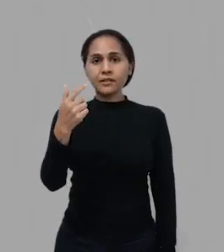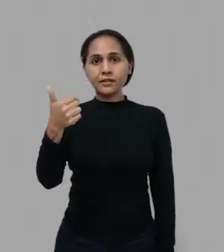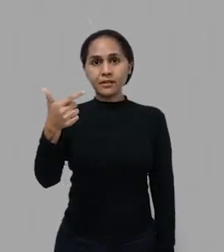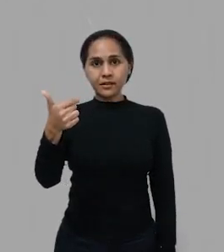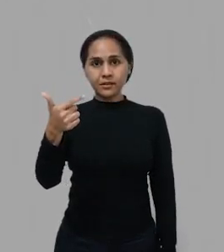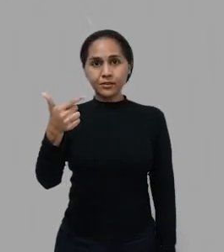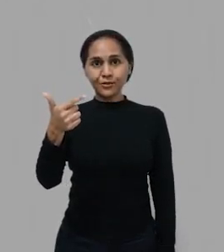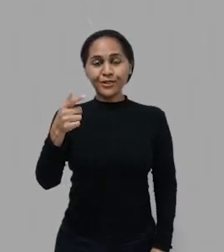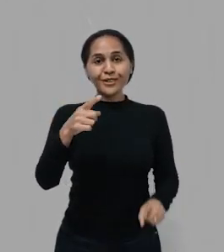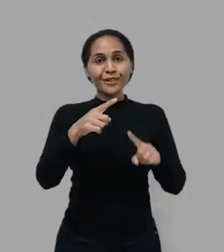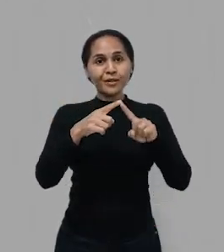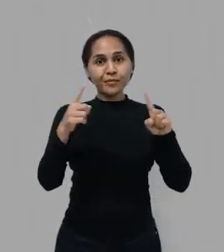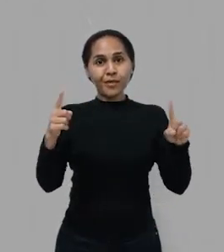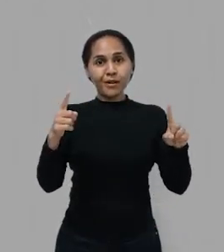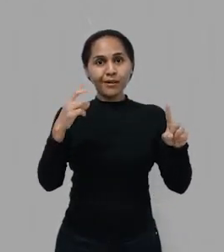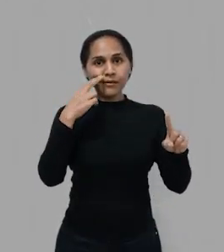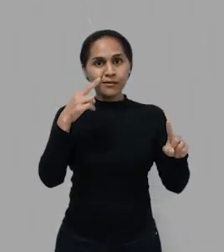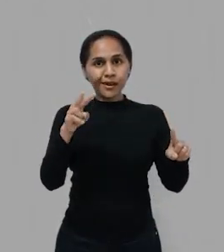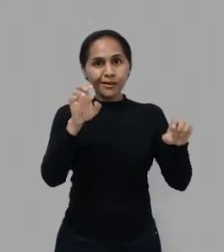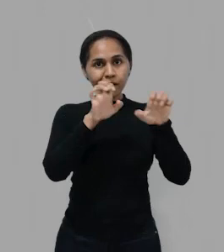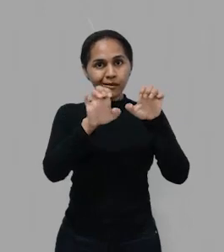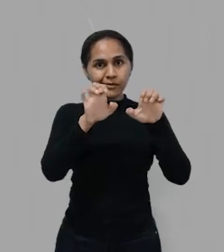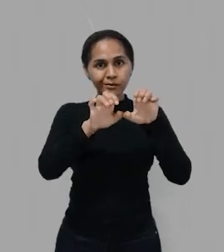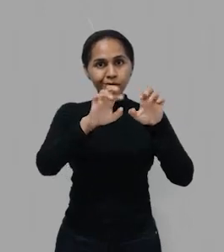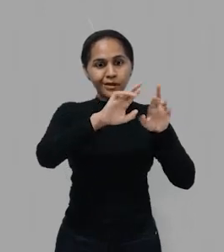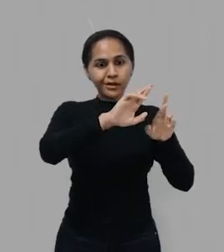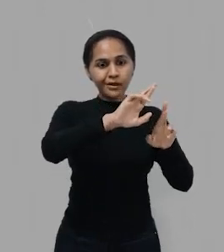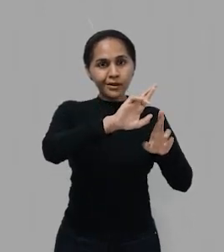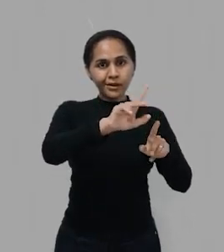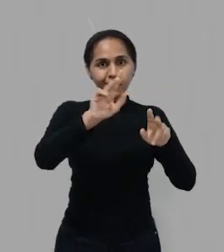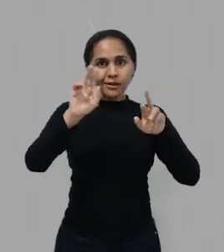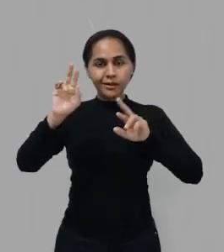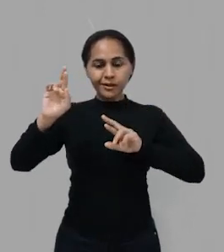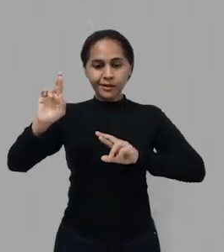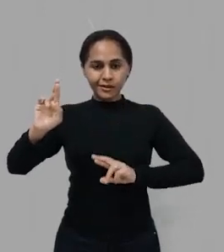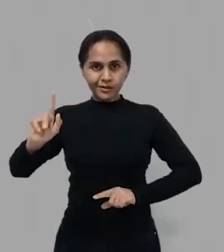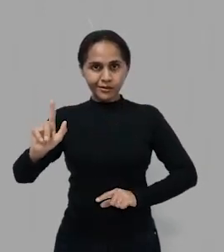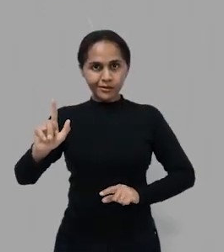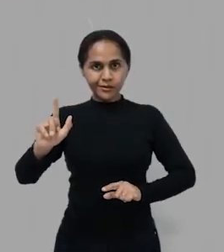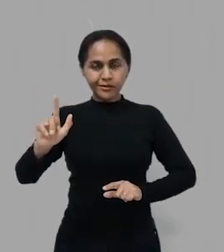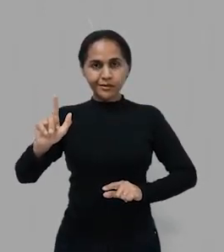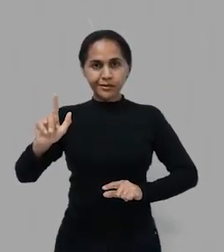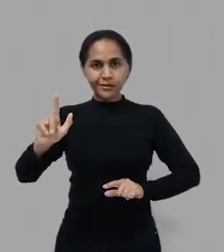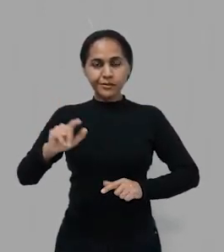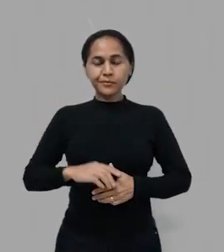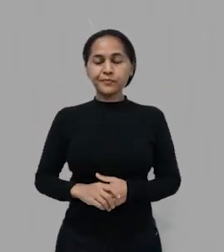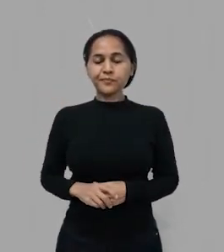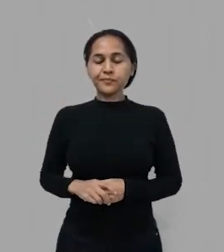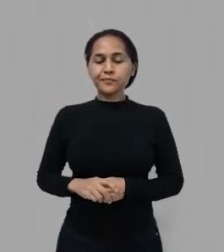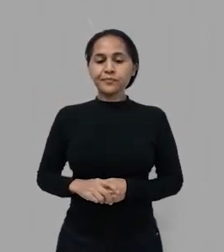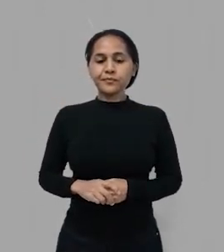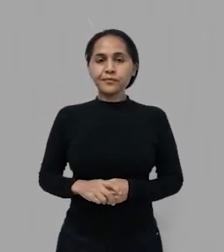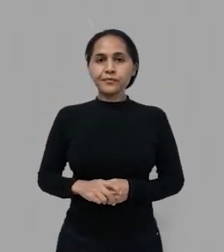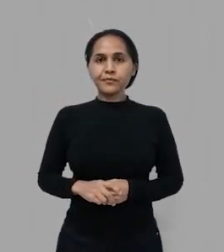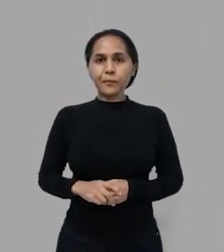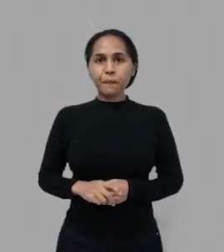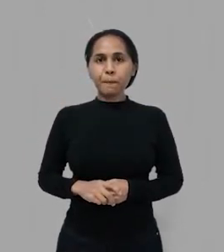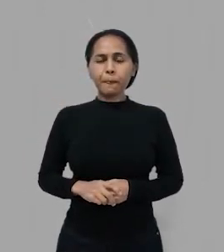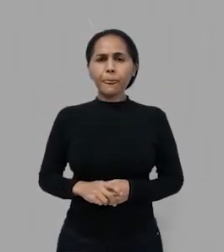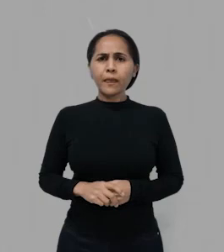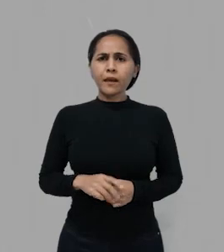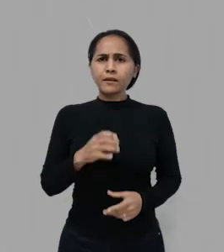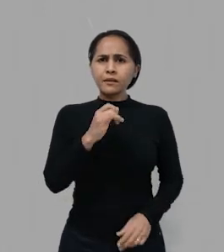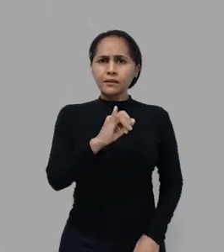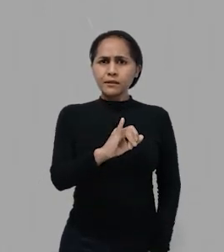estruturas diferentes. Olha só, como informação, se tivermos